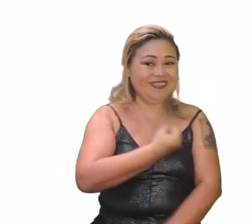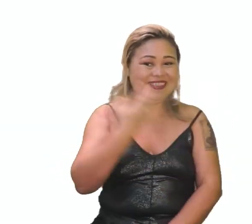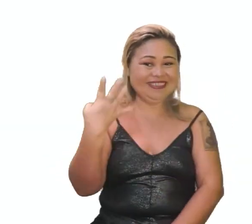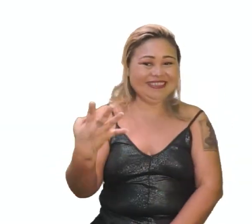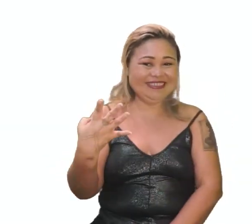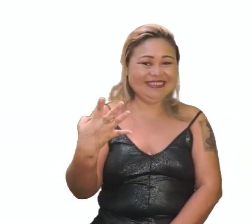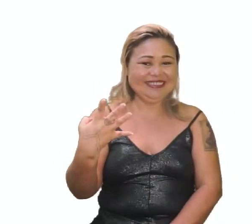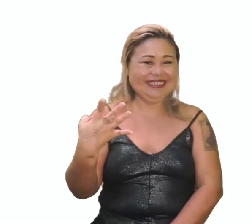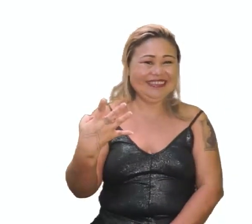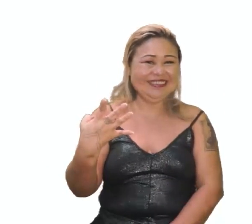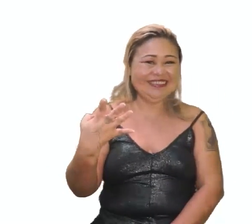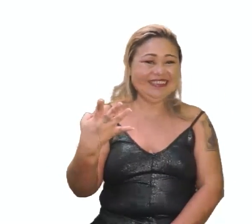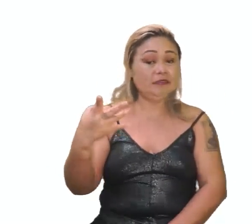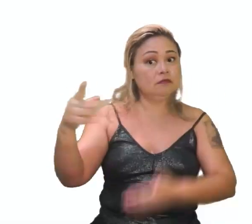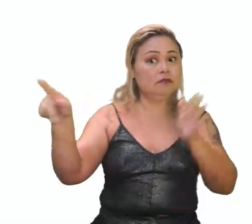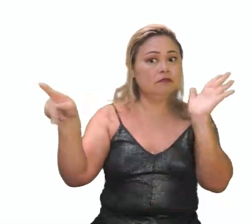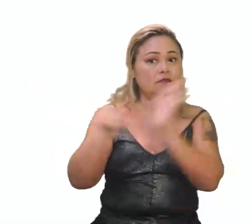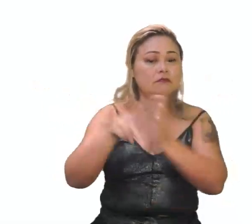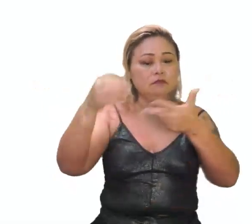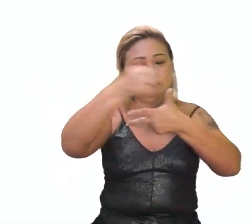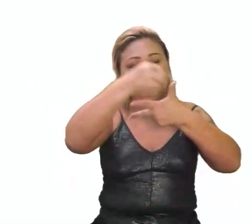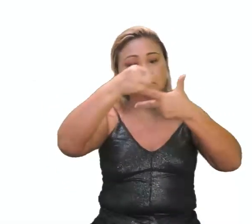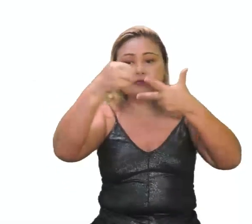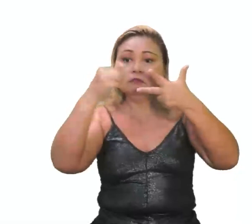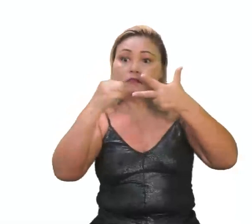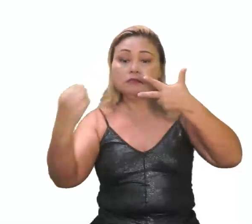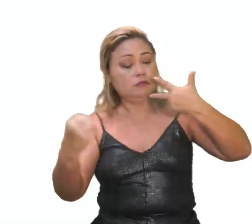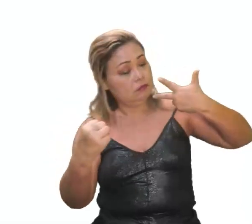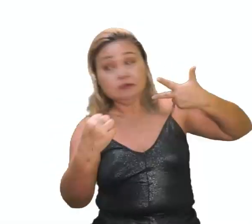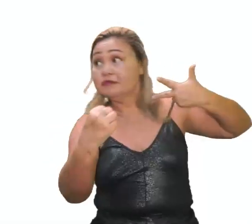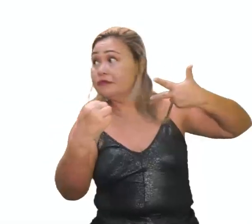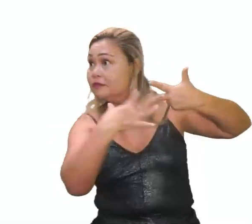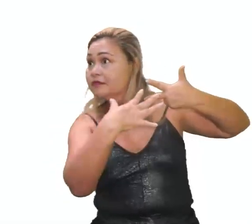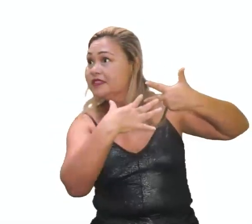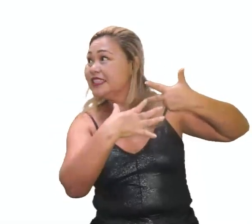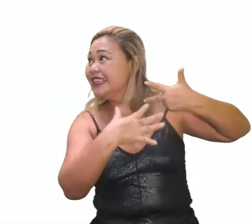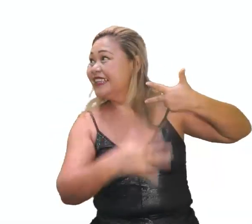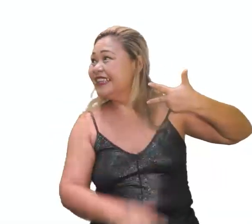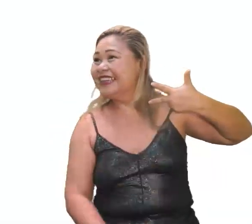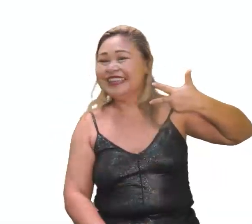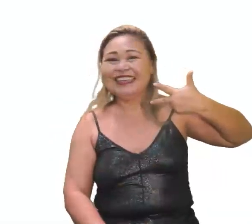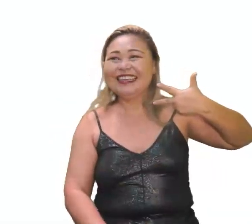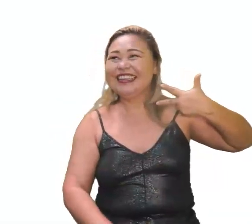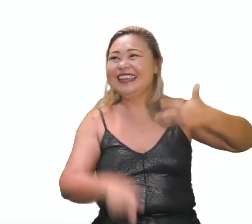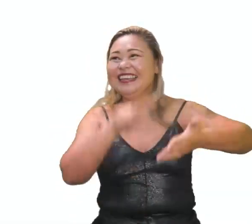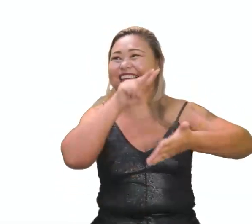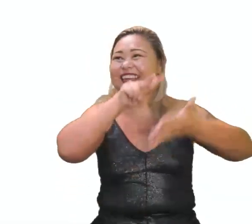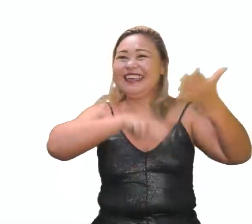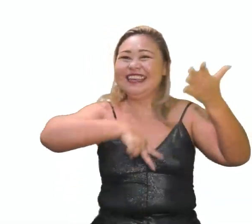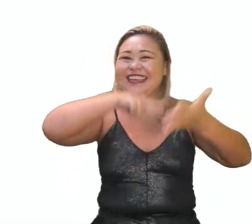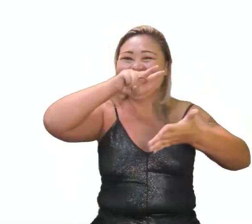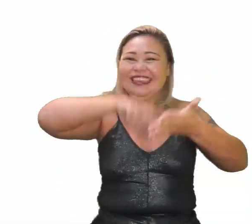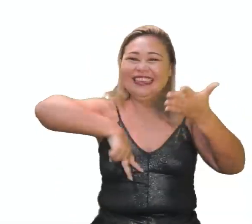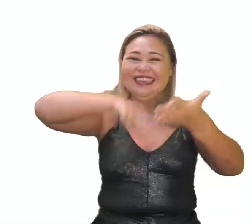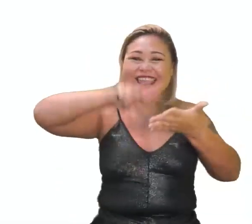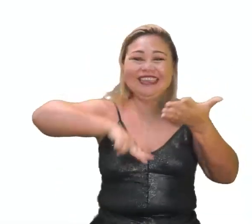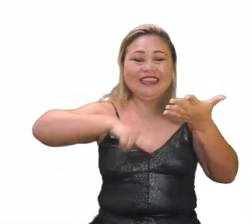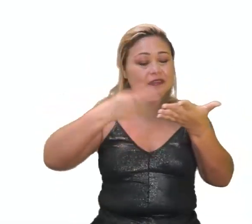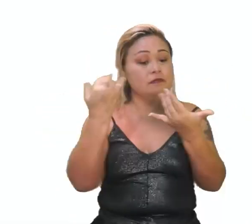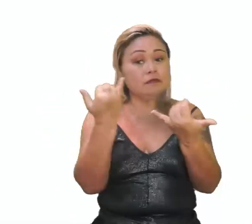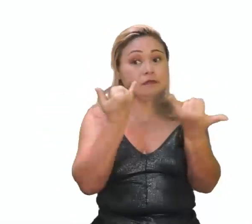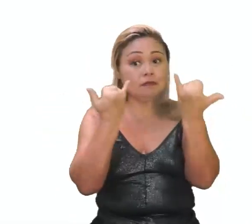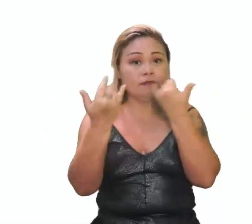4, questãozinha de Enem. Se liga, então, leia atentamente a